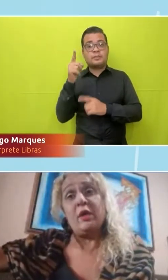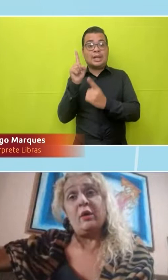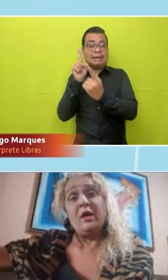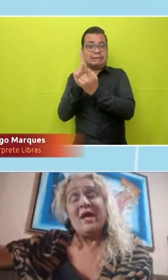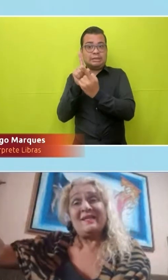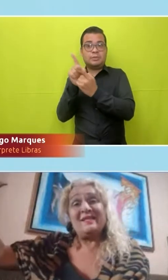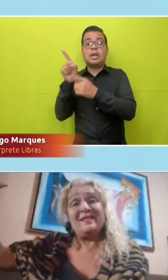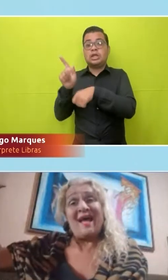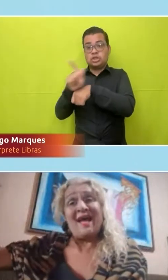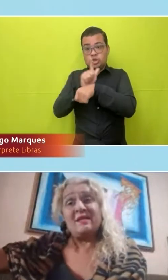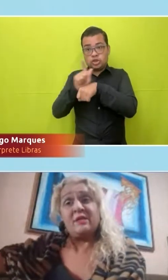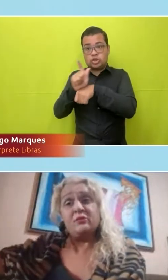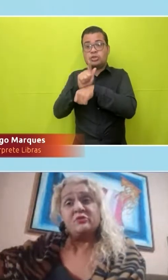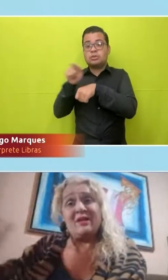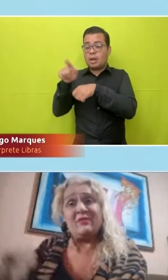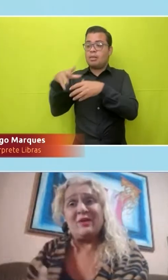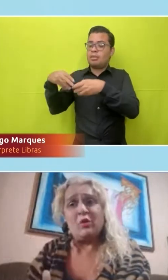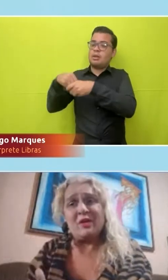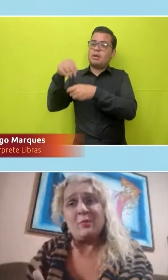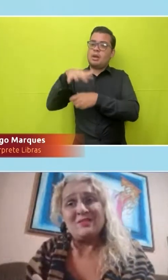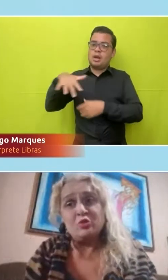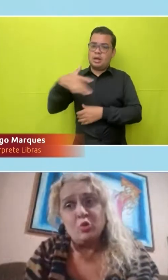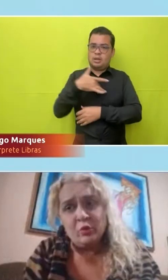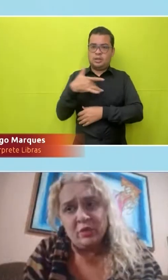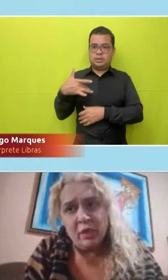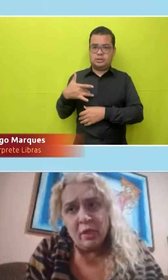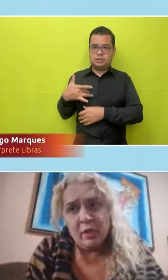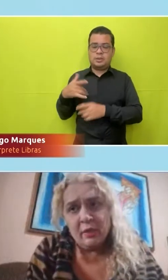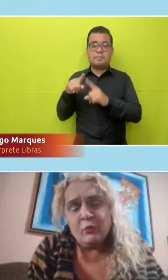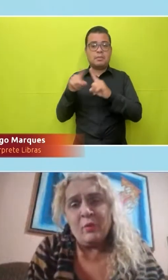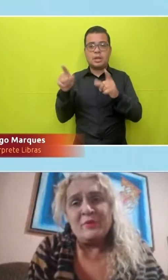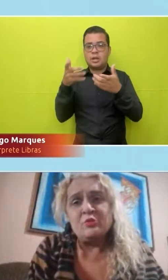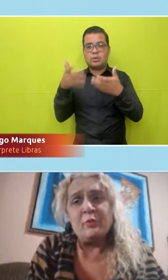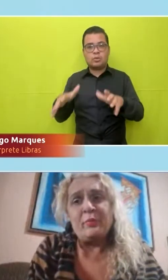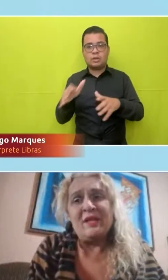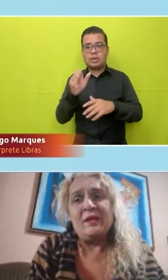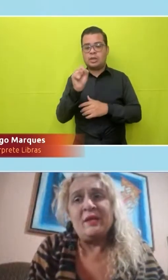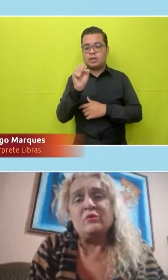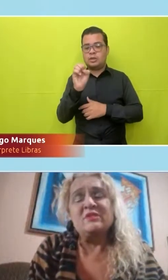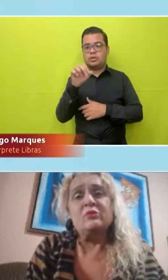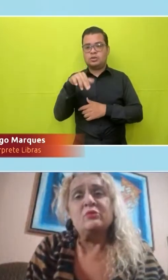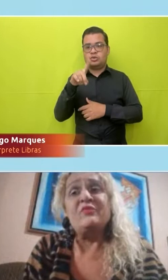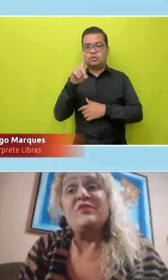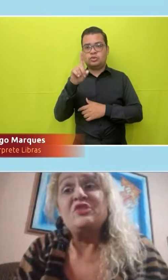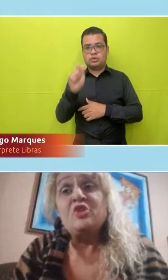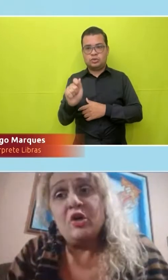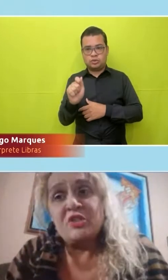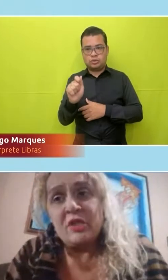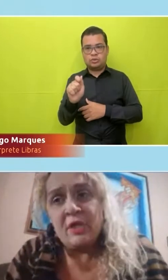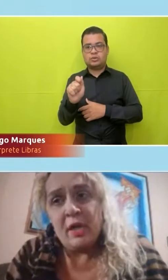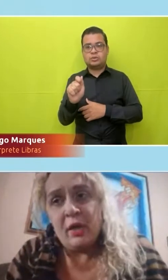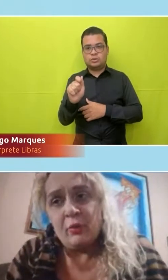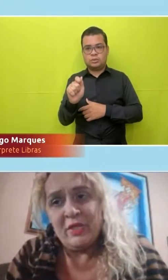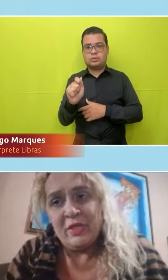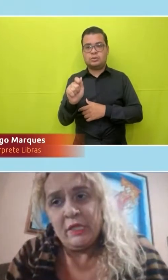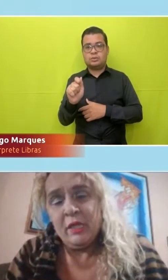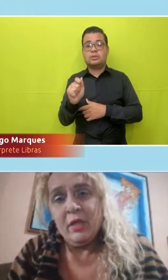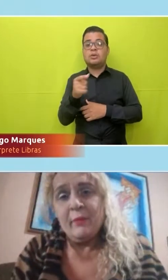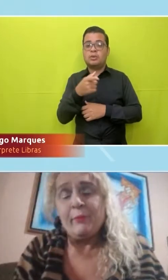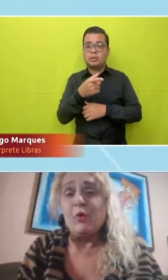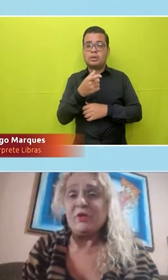gestora, ela está dentro da área de saúde, ela não vai colocar uma sonda numa pessoa para ela ter a condição de uma fisiológica, que é a